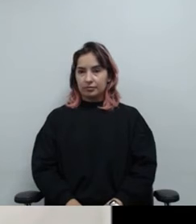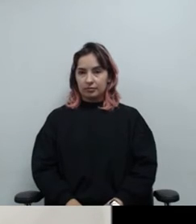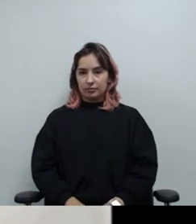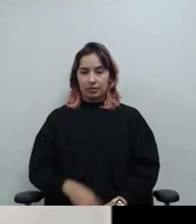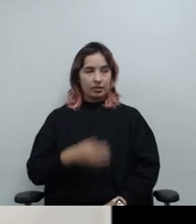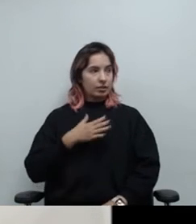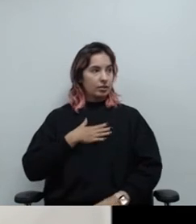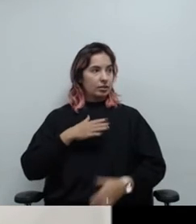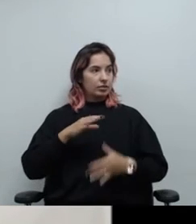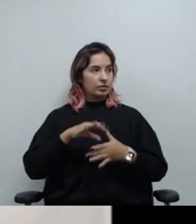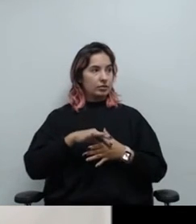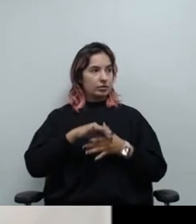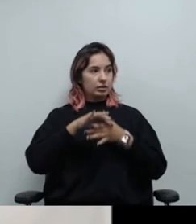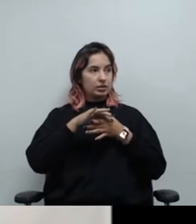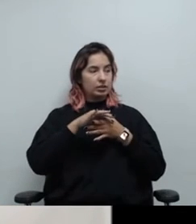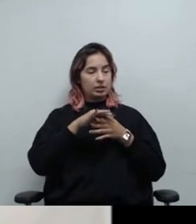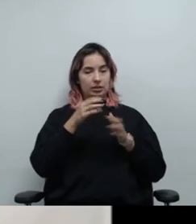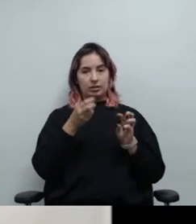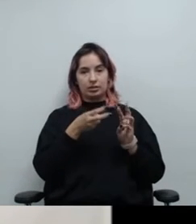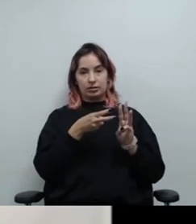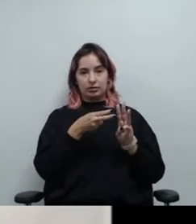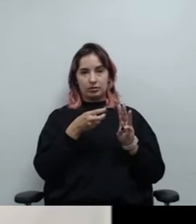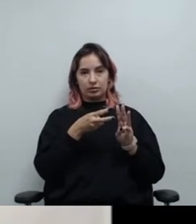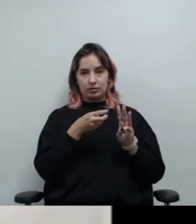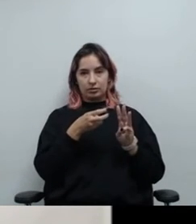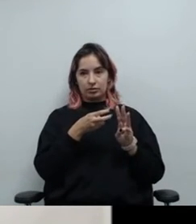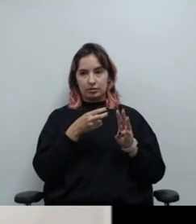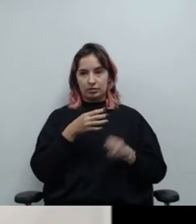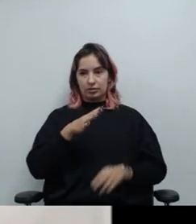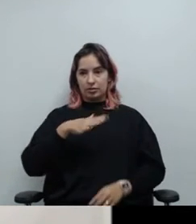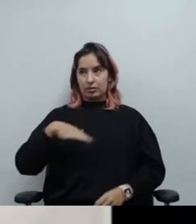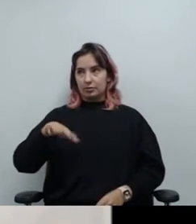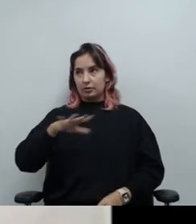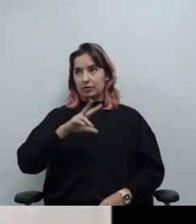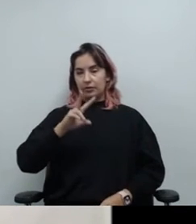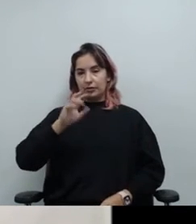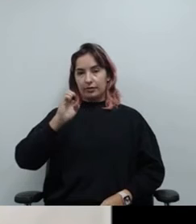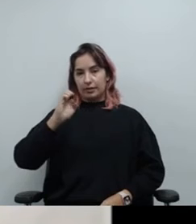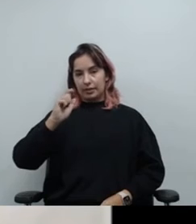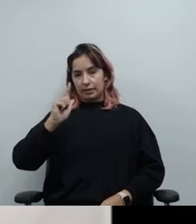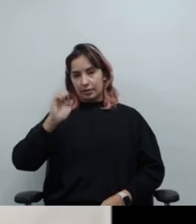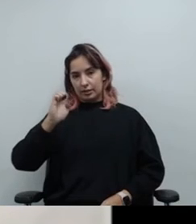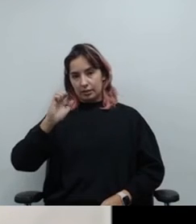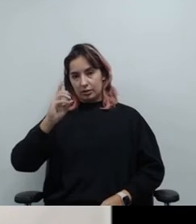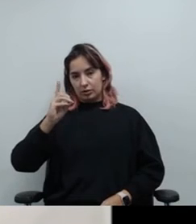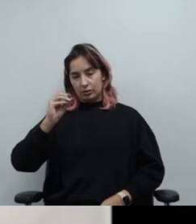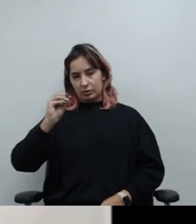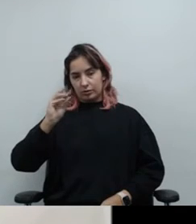liderança de segmento indígena da região do Vale do Ribeira.